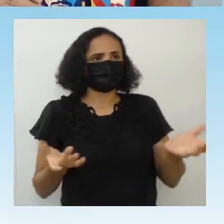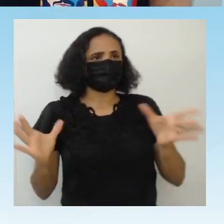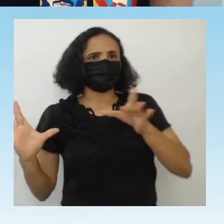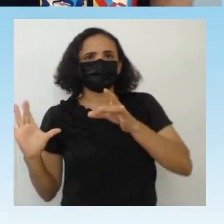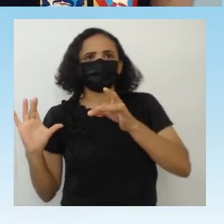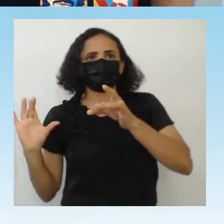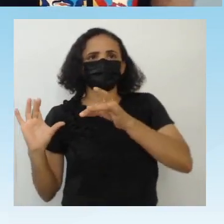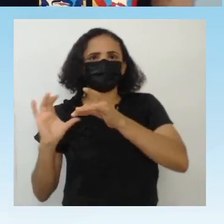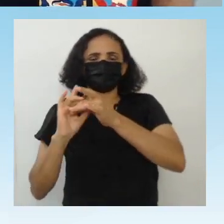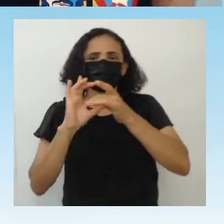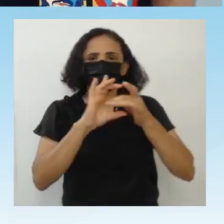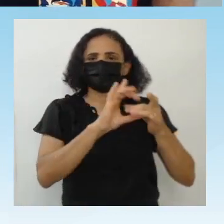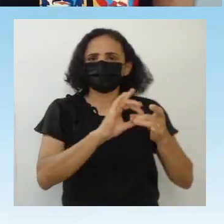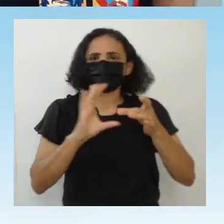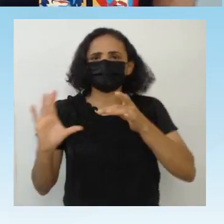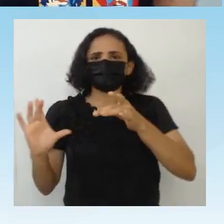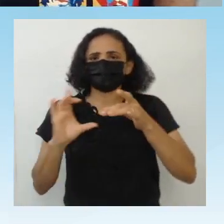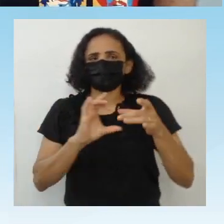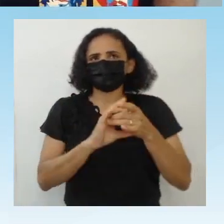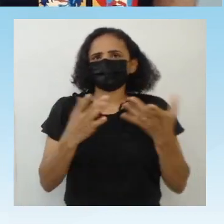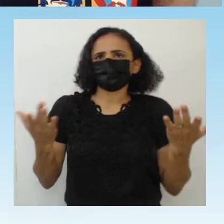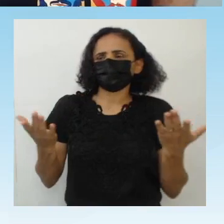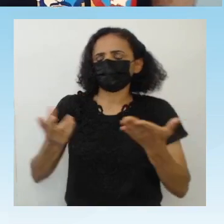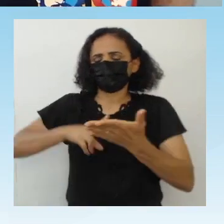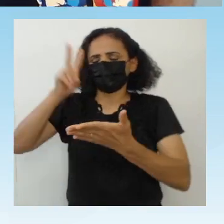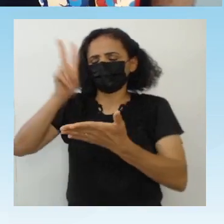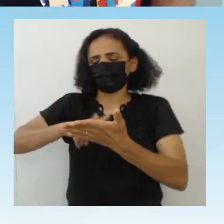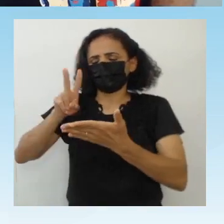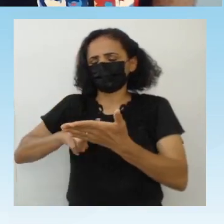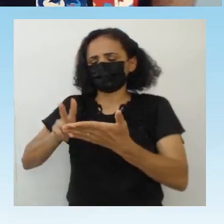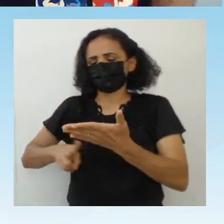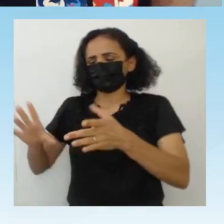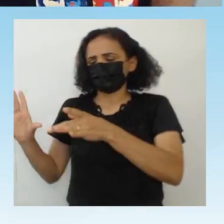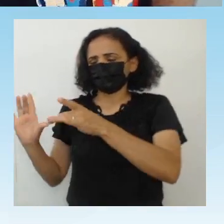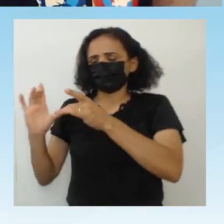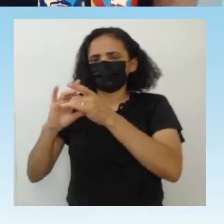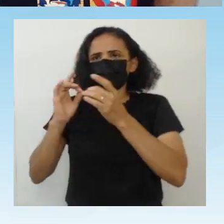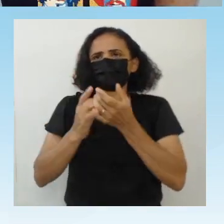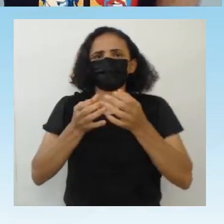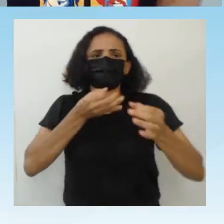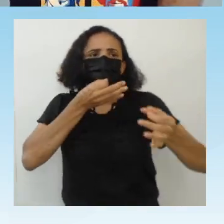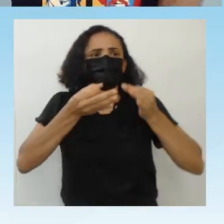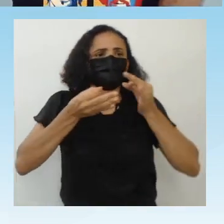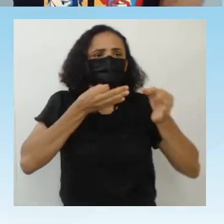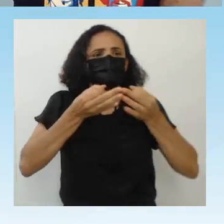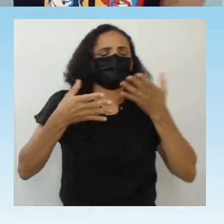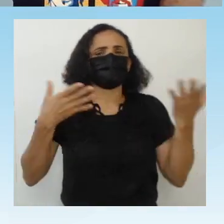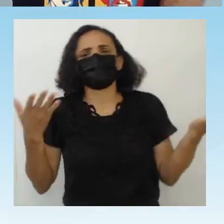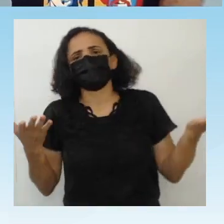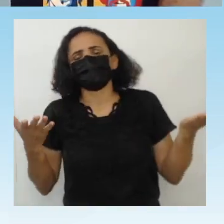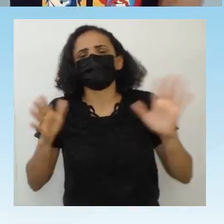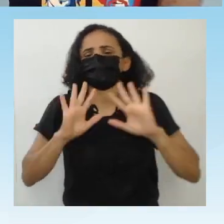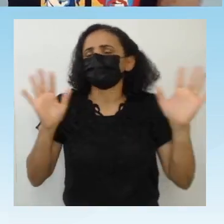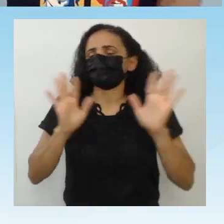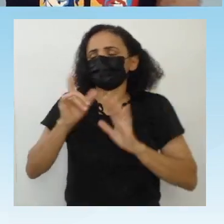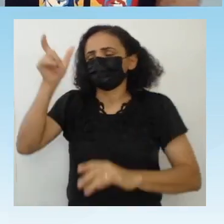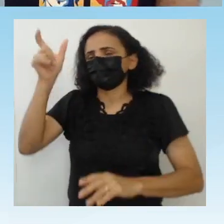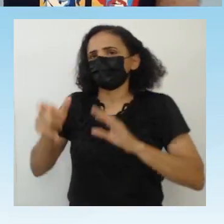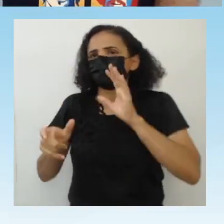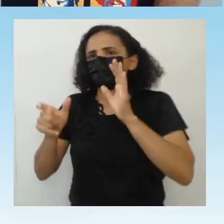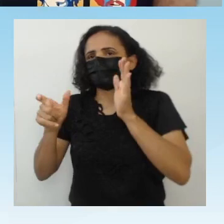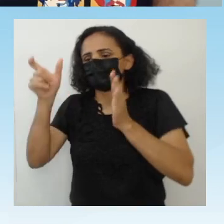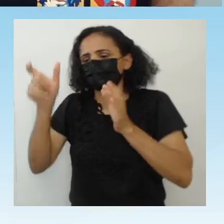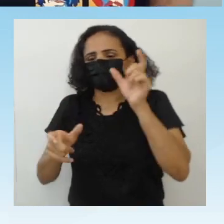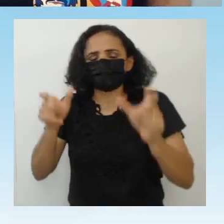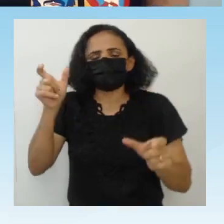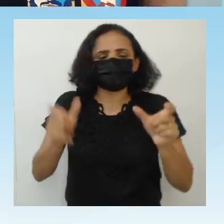dizer, a gente me perdoe, mas o texto não quer fazer uma crítica às condições de vida dos refugiados.